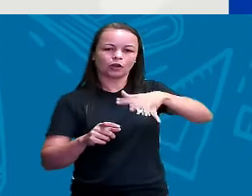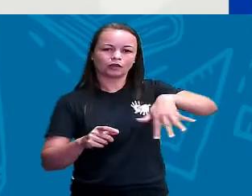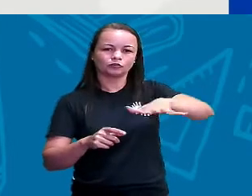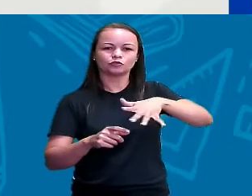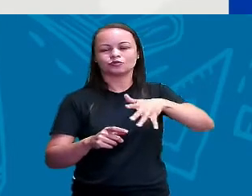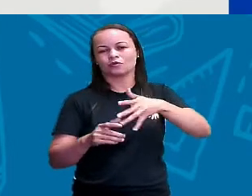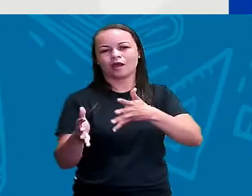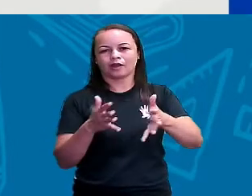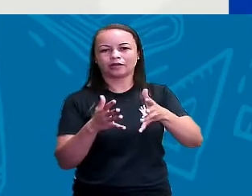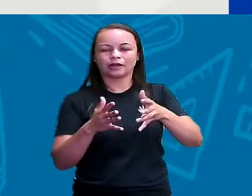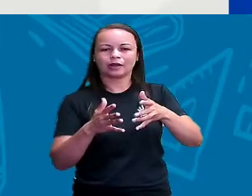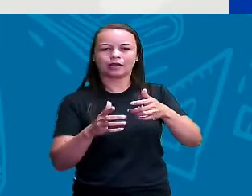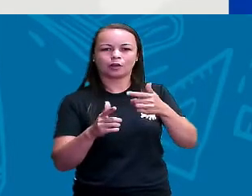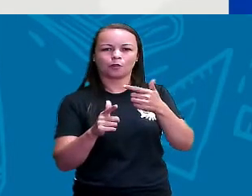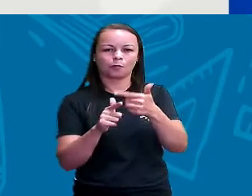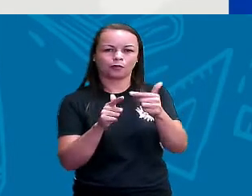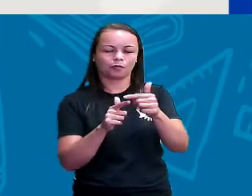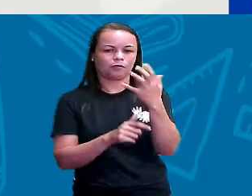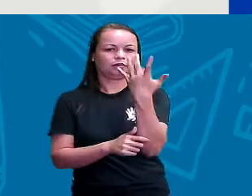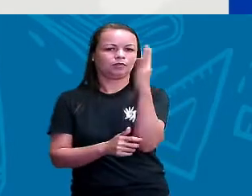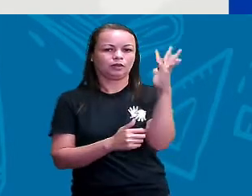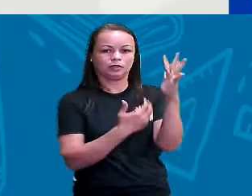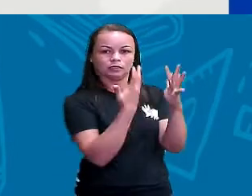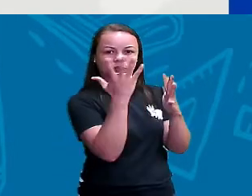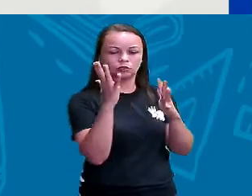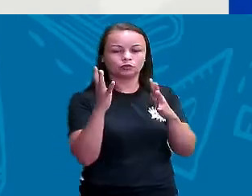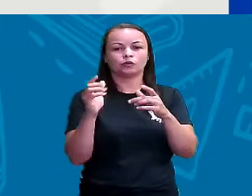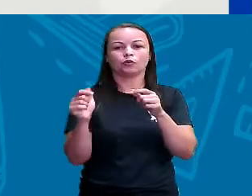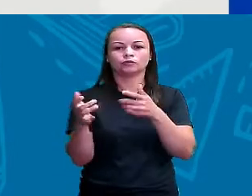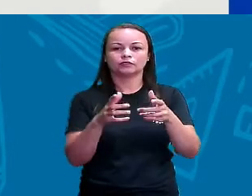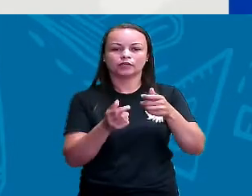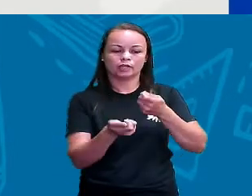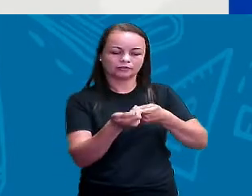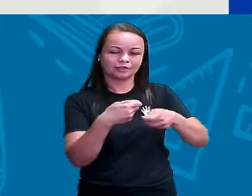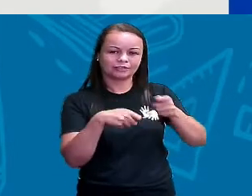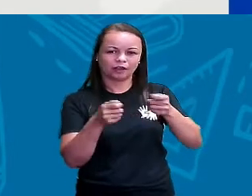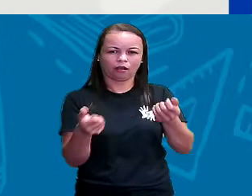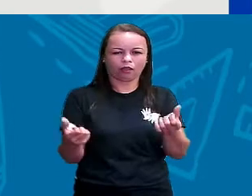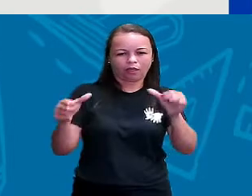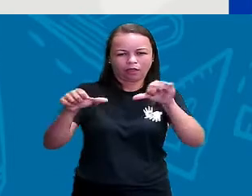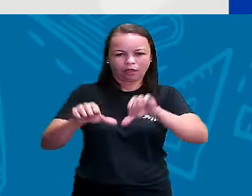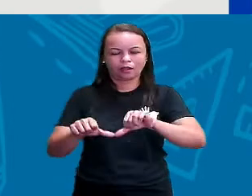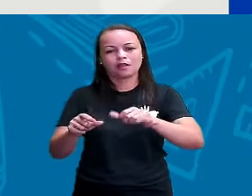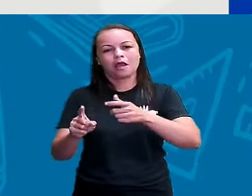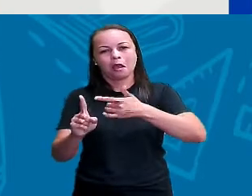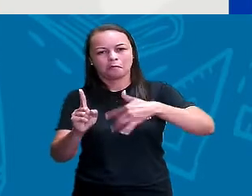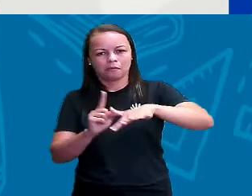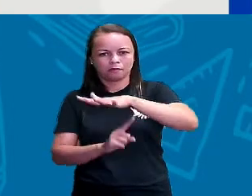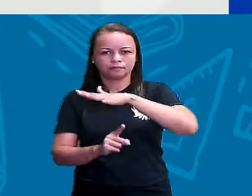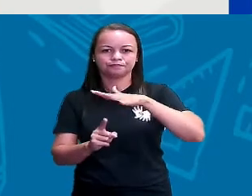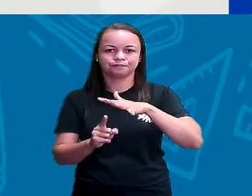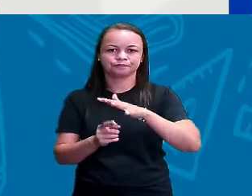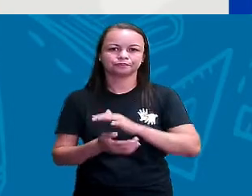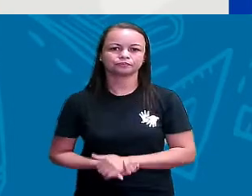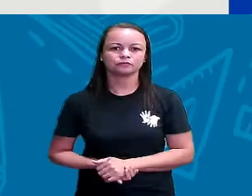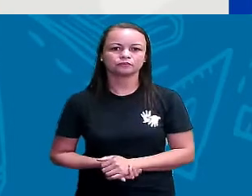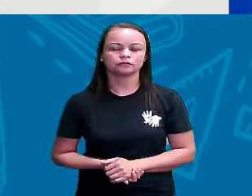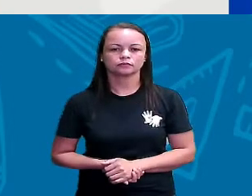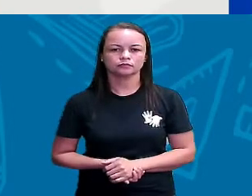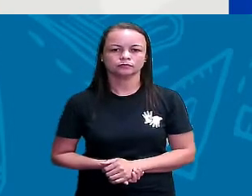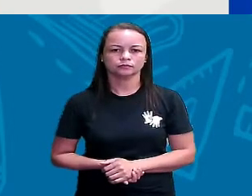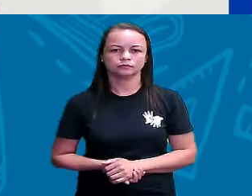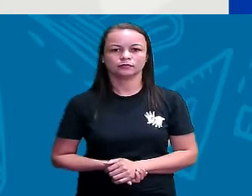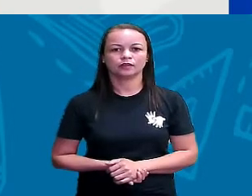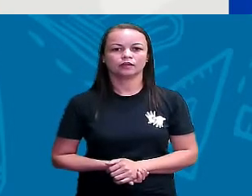natureza, certo? E gerando aquilo que nós chamamos de desequilíbrio do nosso meio ambiente.